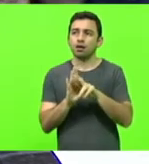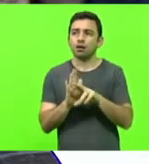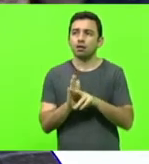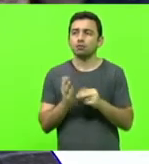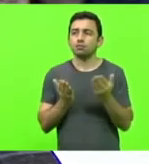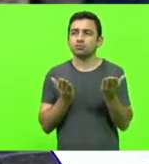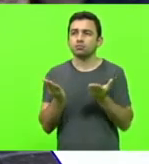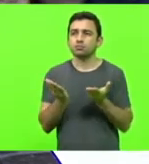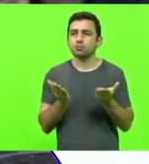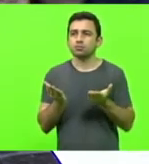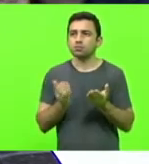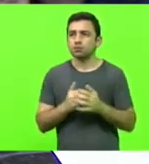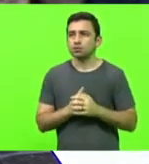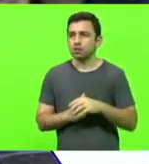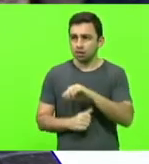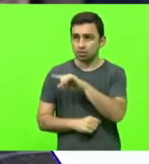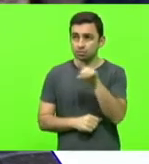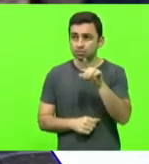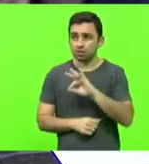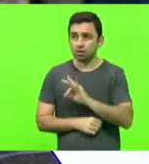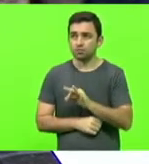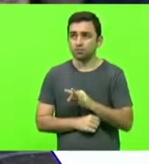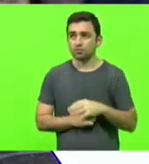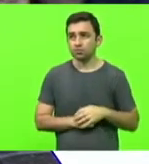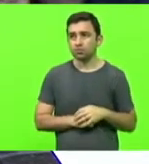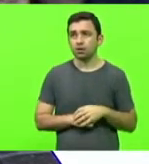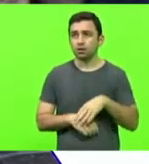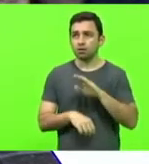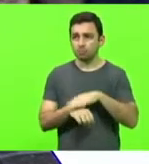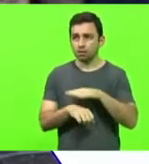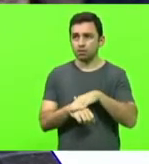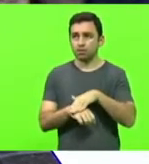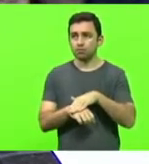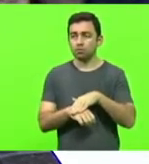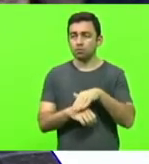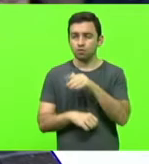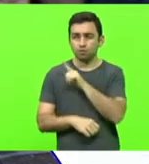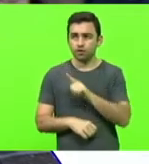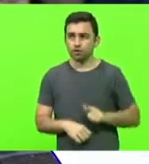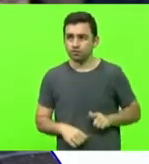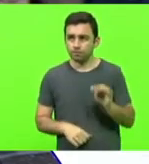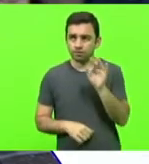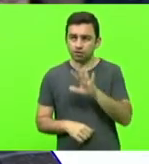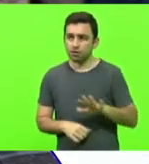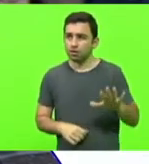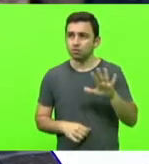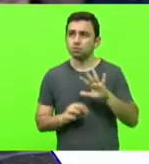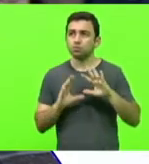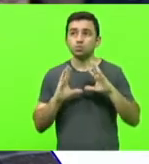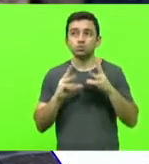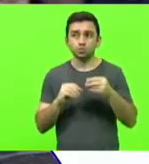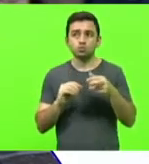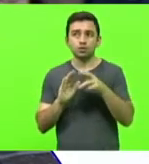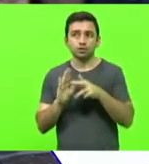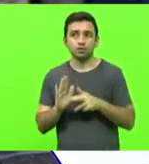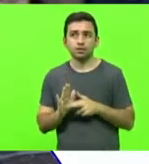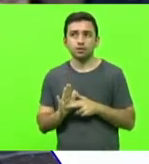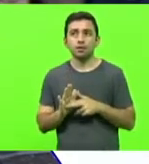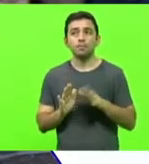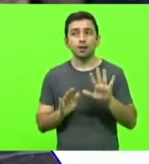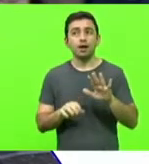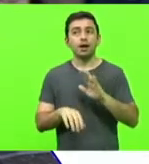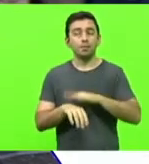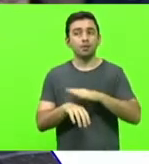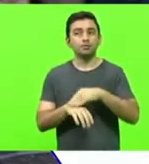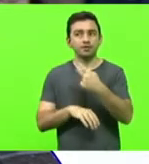contratação. Eles estão corretos sobre isso. Compete à União legislar sobre normas gerais. Entretanto, a própria